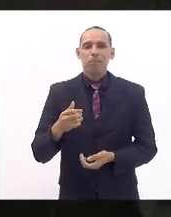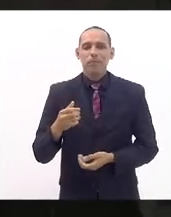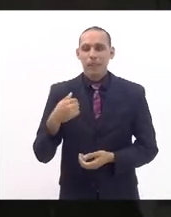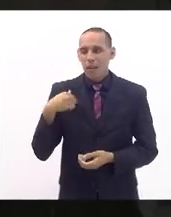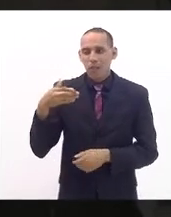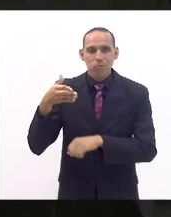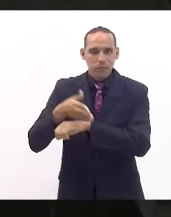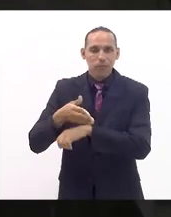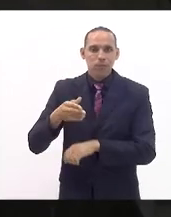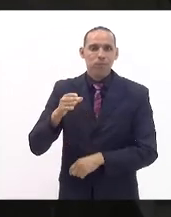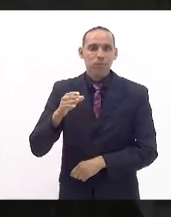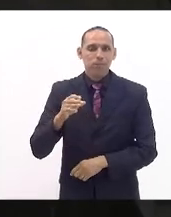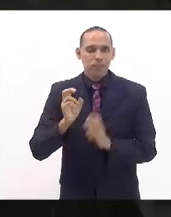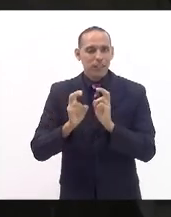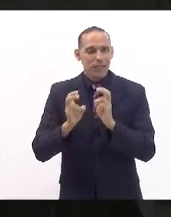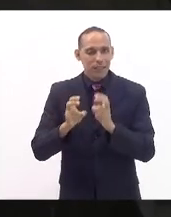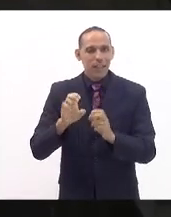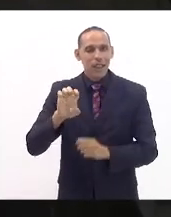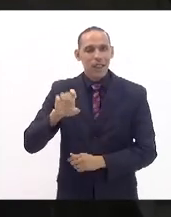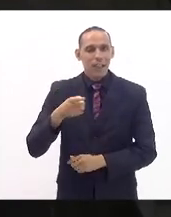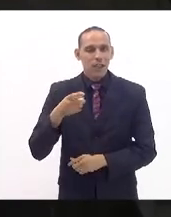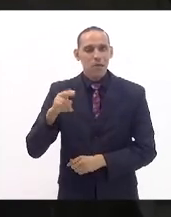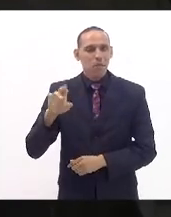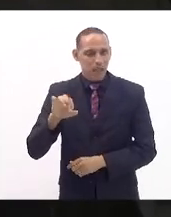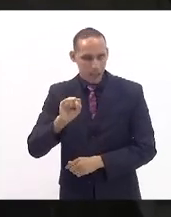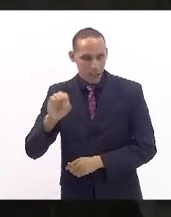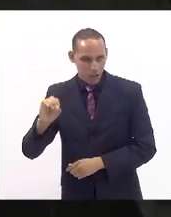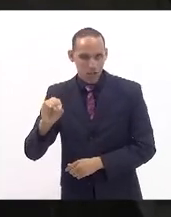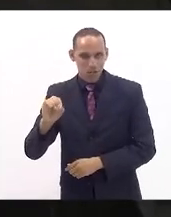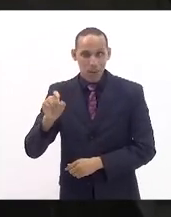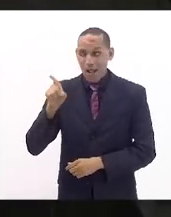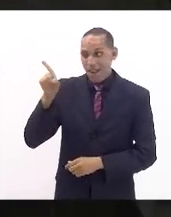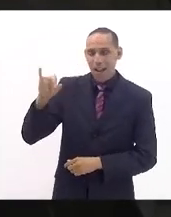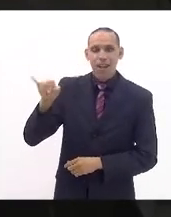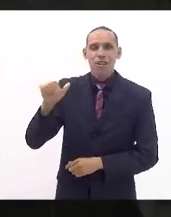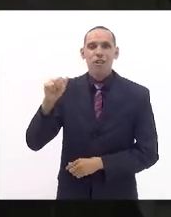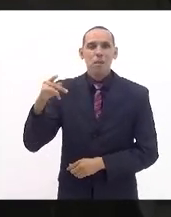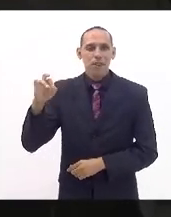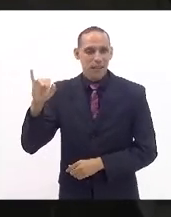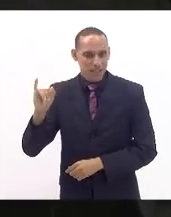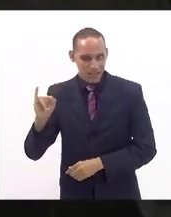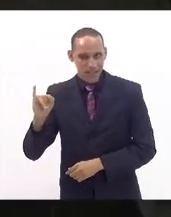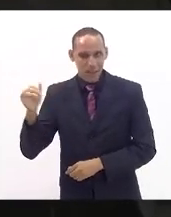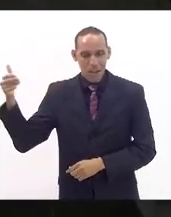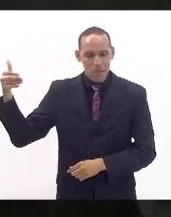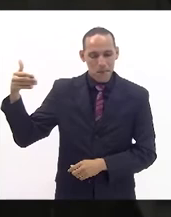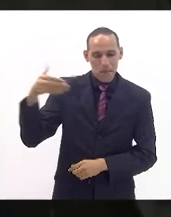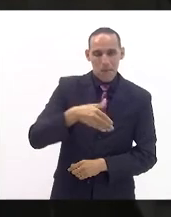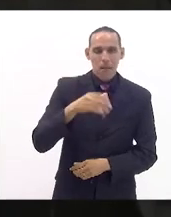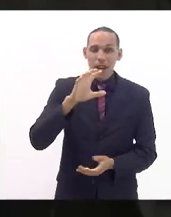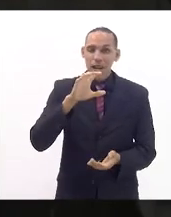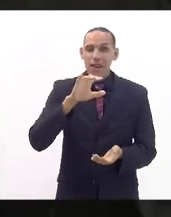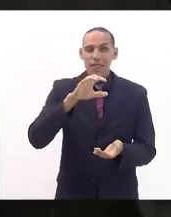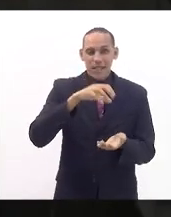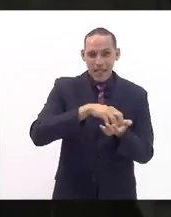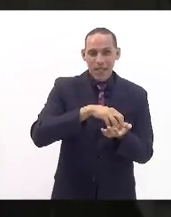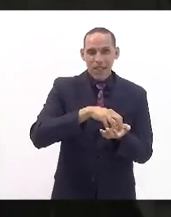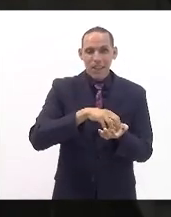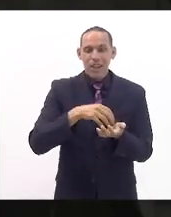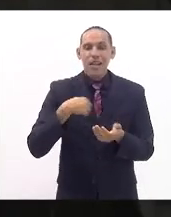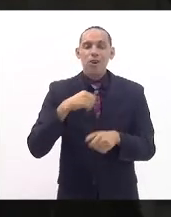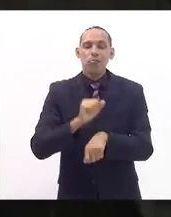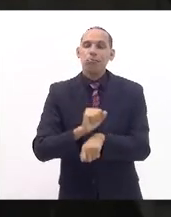que a gente chama Expresso, que vinha de Japeri, na estação de Deodoro para a Central, eu esperei